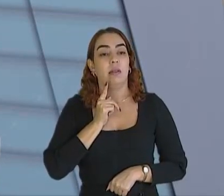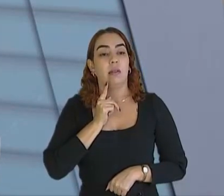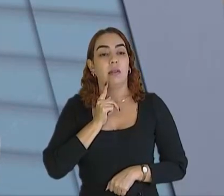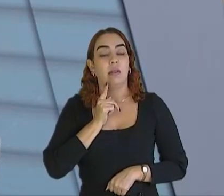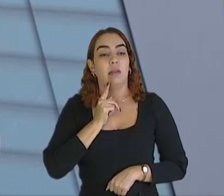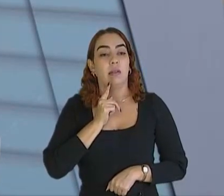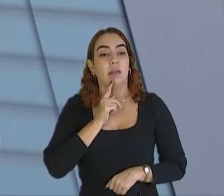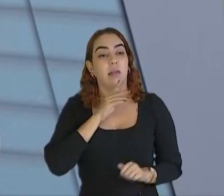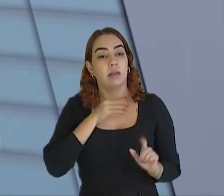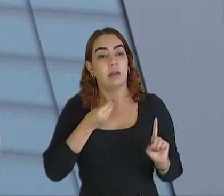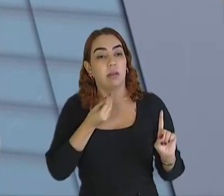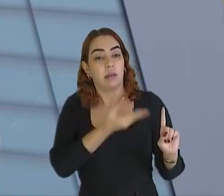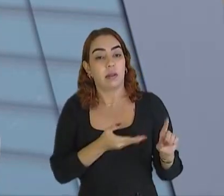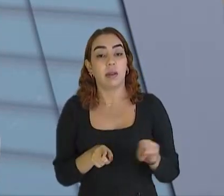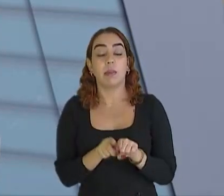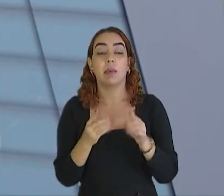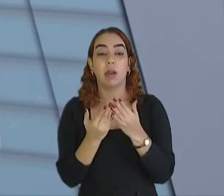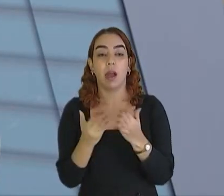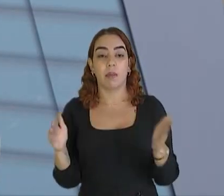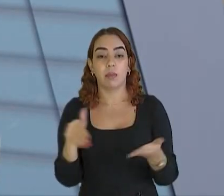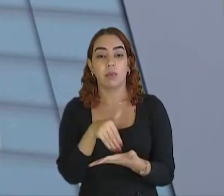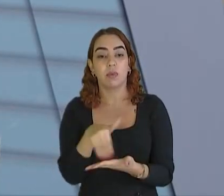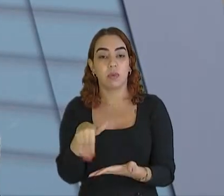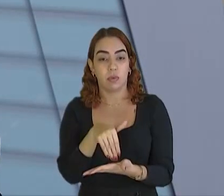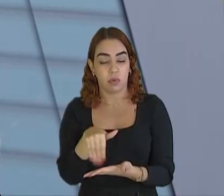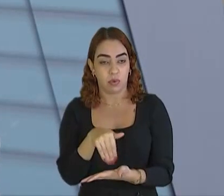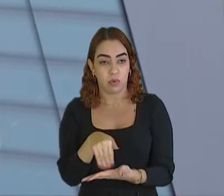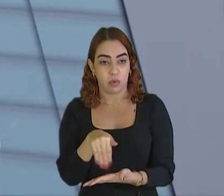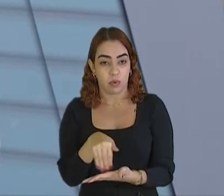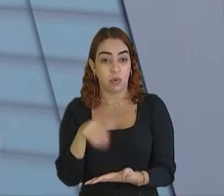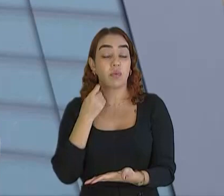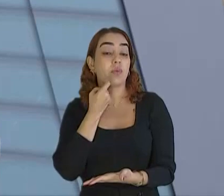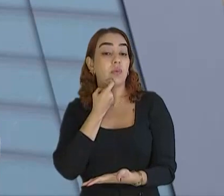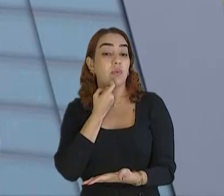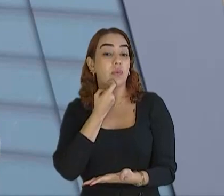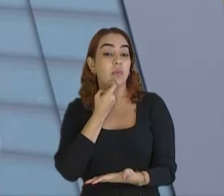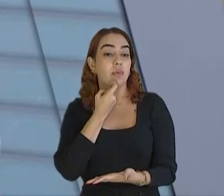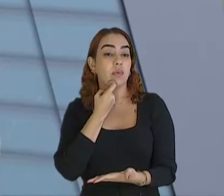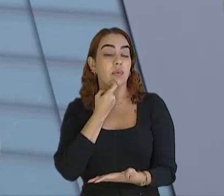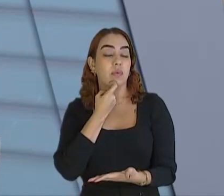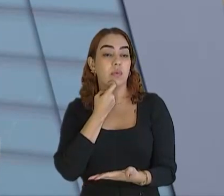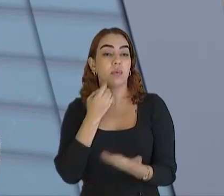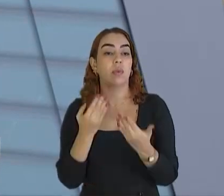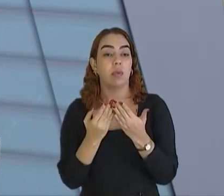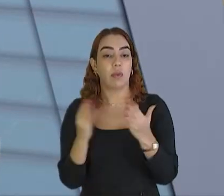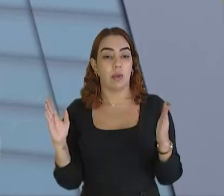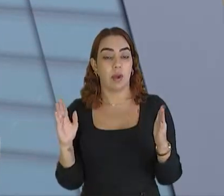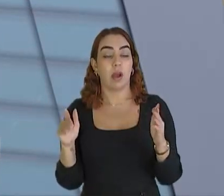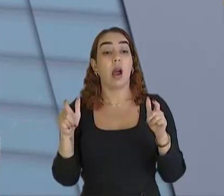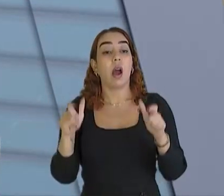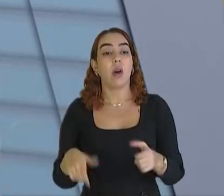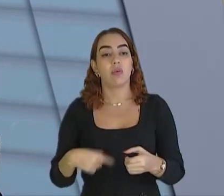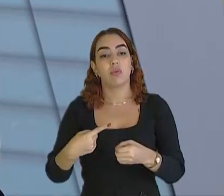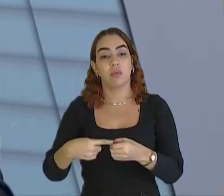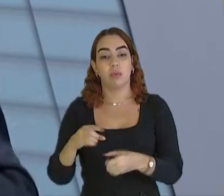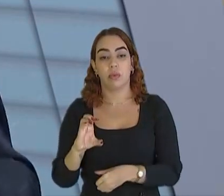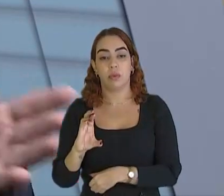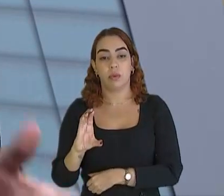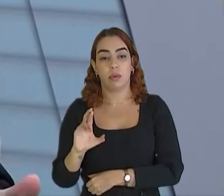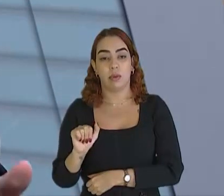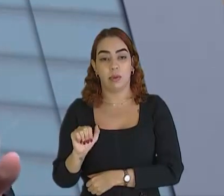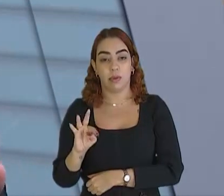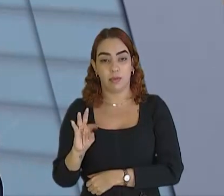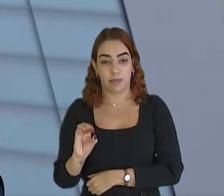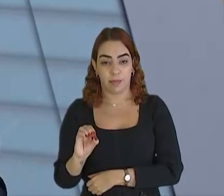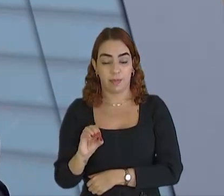sobre a inauguração do escritório Frei Tito, que será sexta-feira, agora dia 5, na cidade do Crato. Vamos falar também